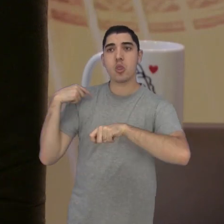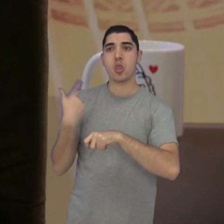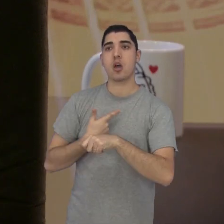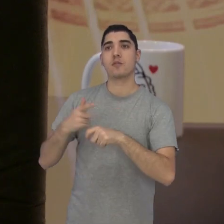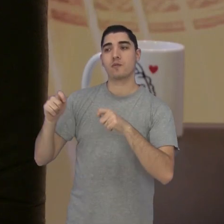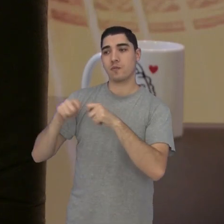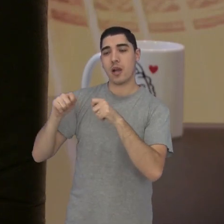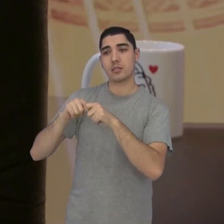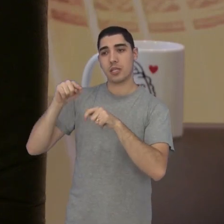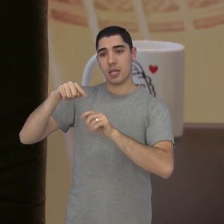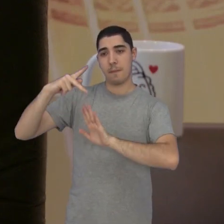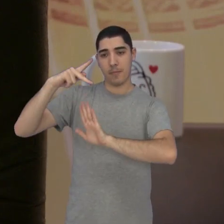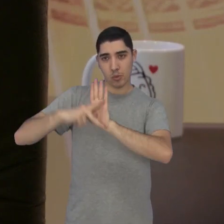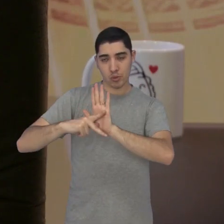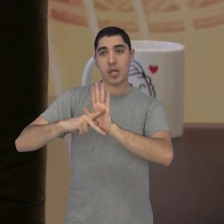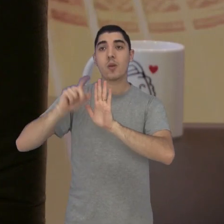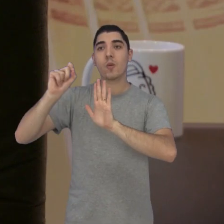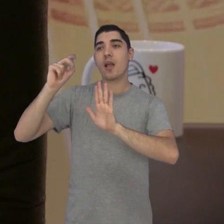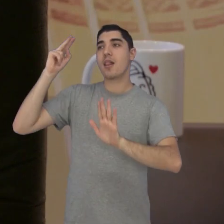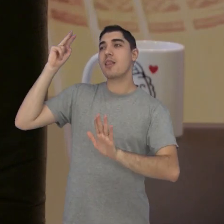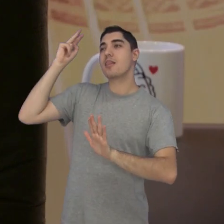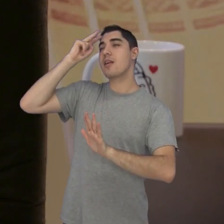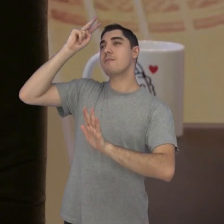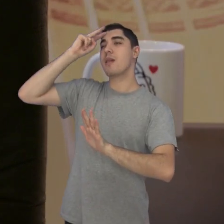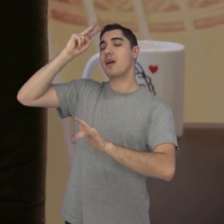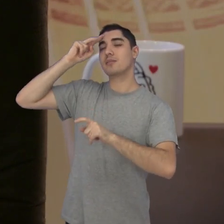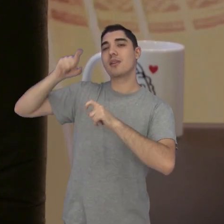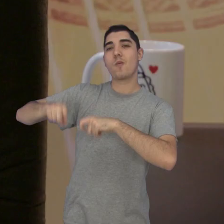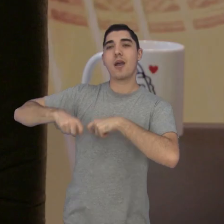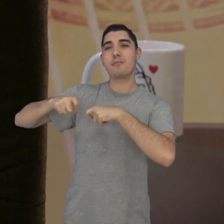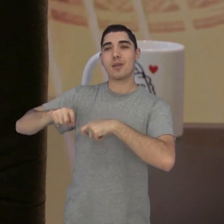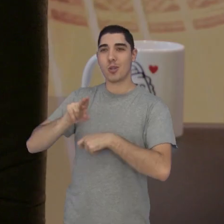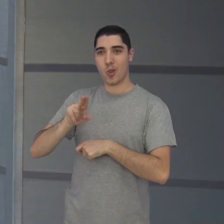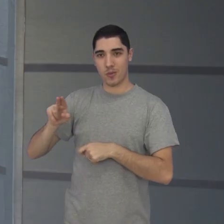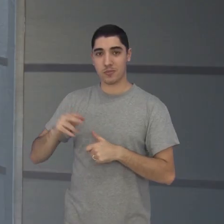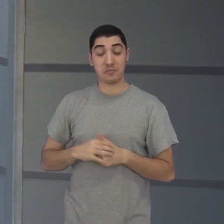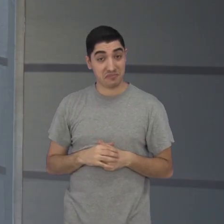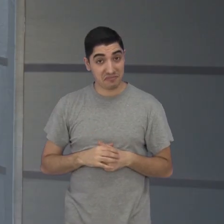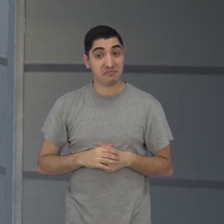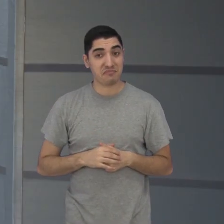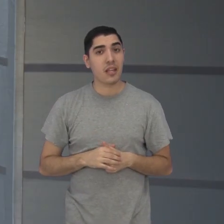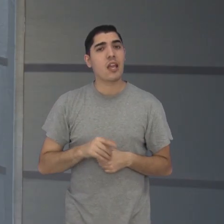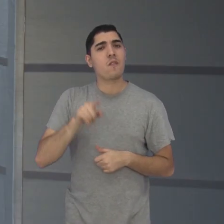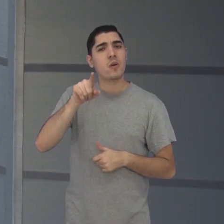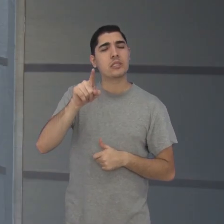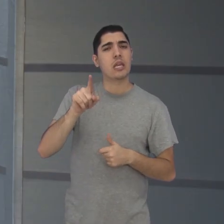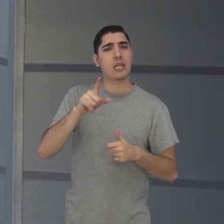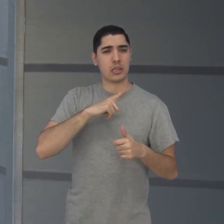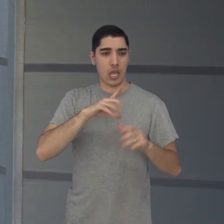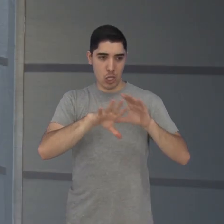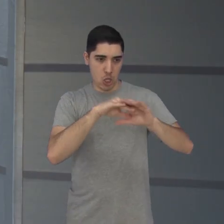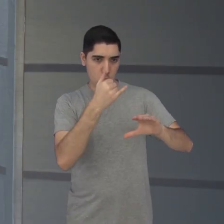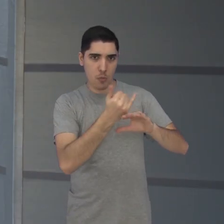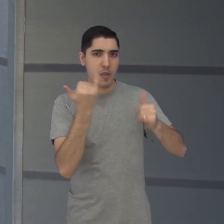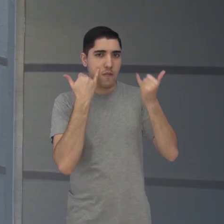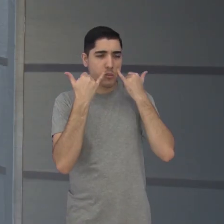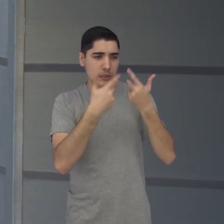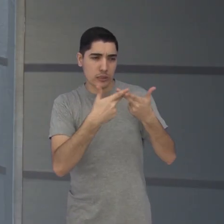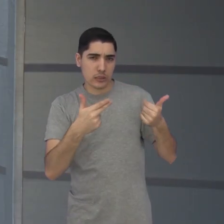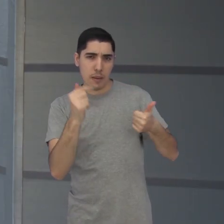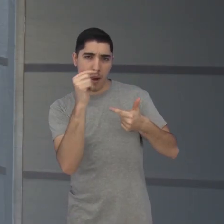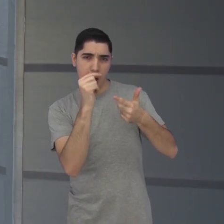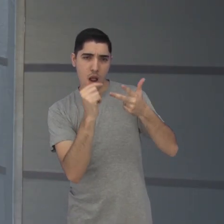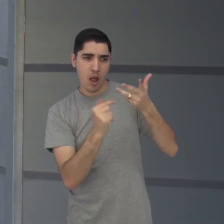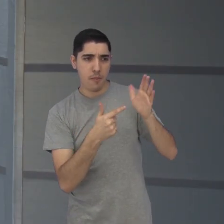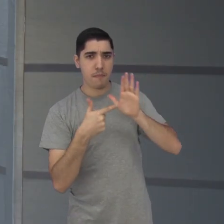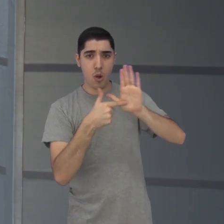para fazer o projeto Lembranças de um Caipira. Lembranças de um Caipira. Você passa muita informação através do YouTube,